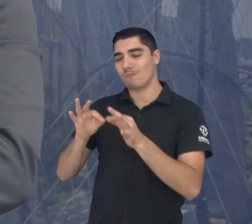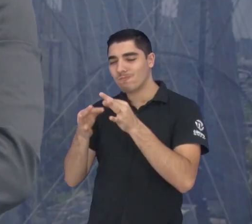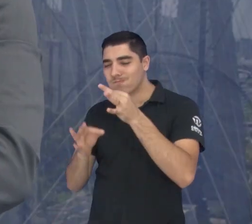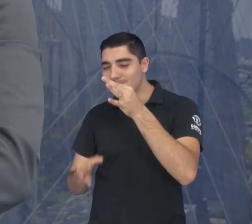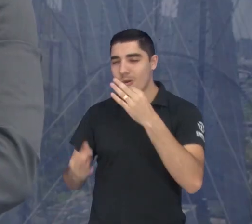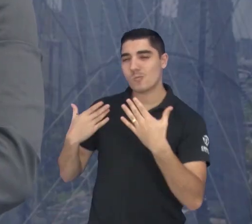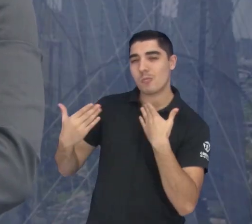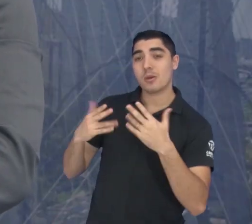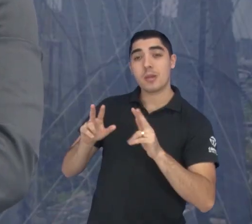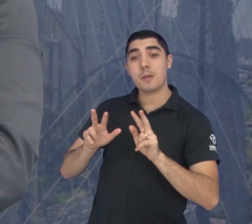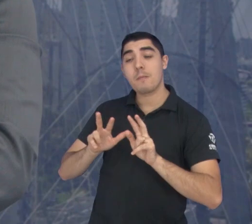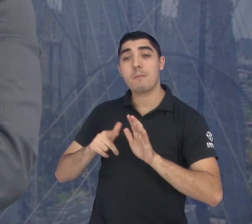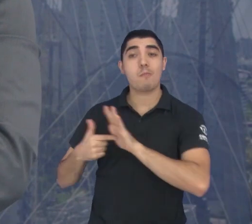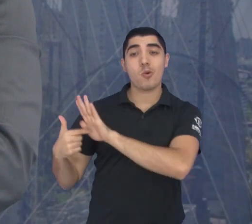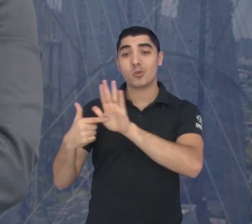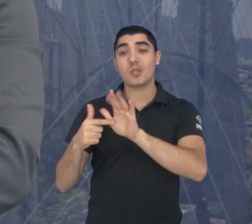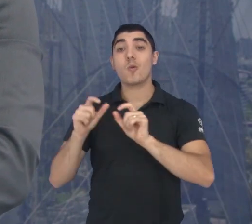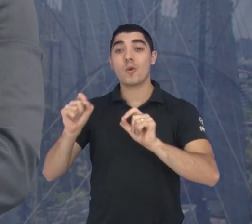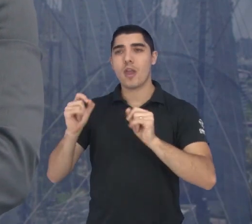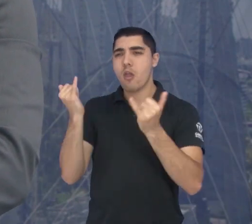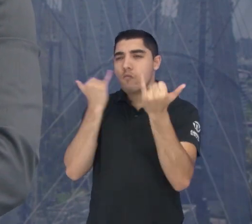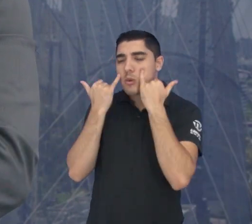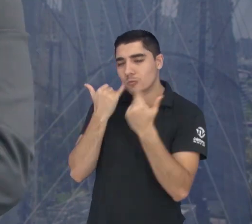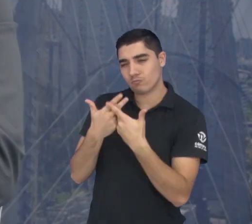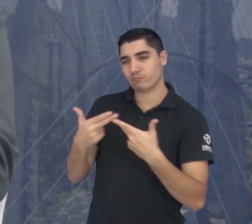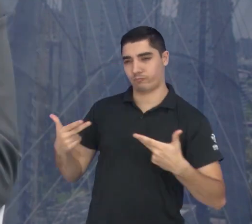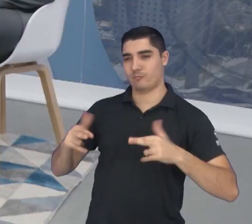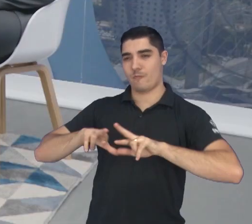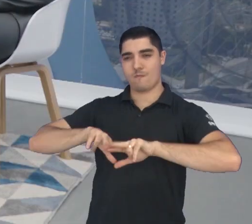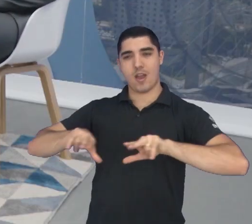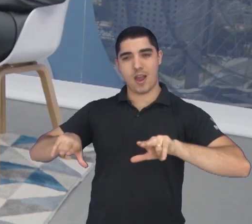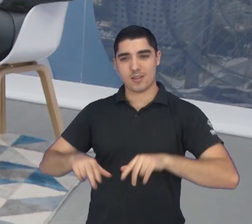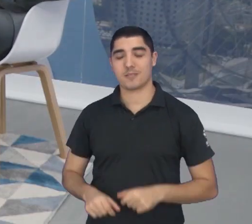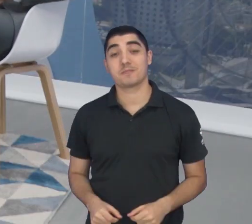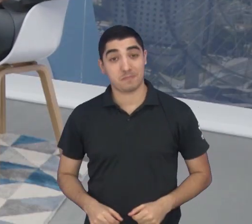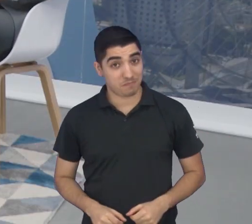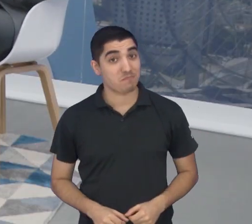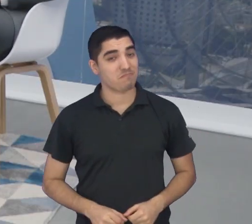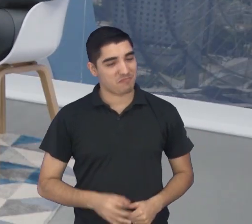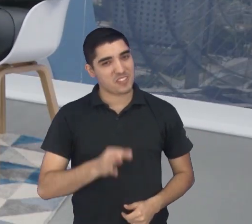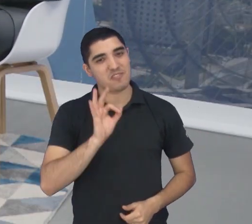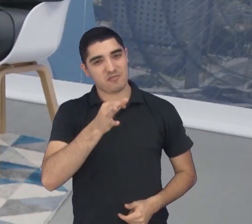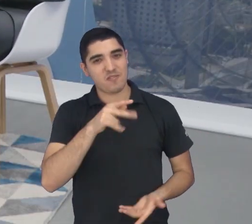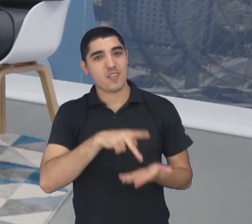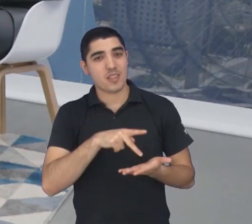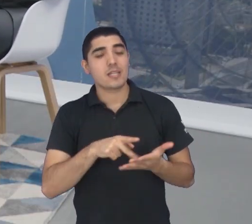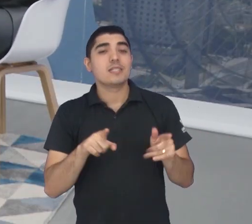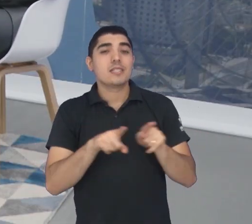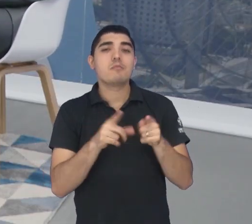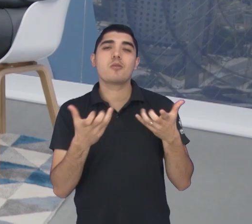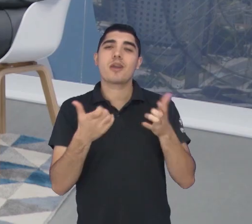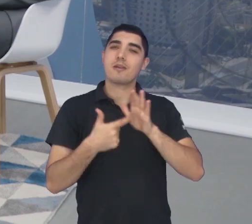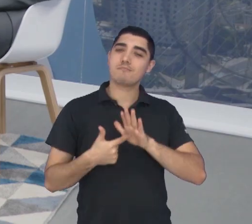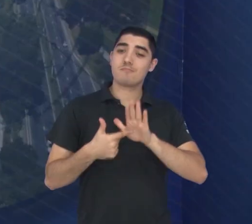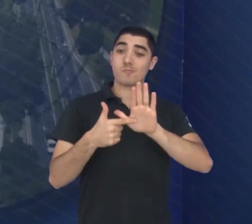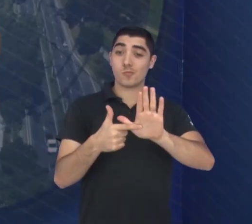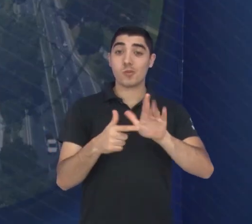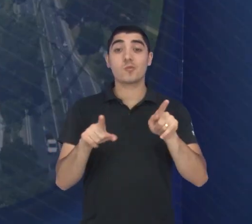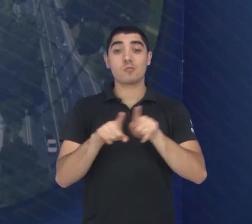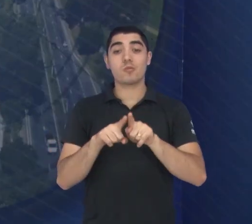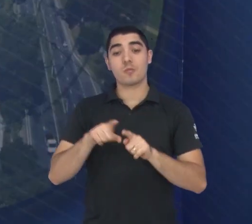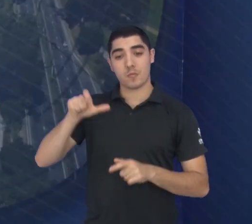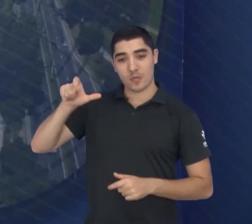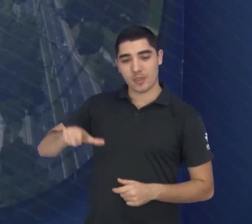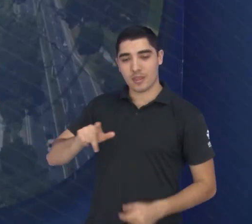para o telespectador bastante informação. É isso, sem dúvida. E também eu quero apresentar a Kelly